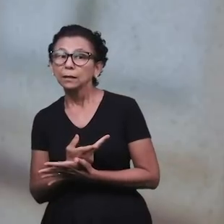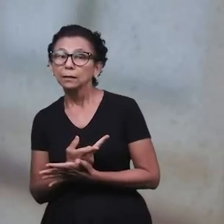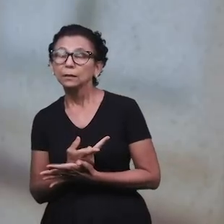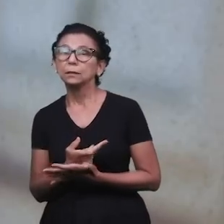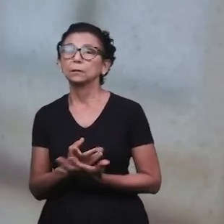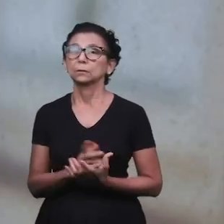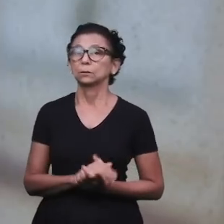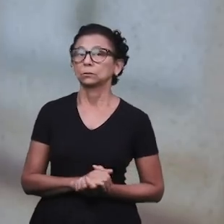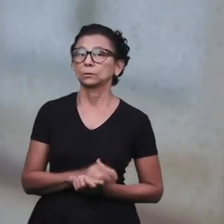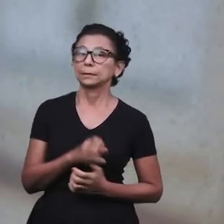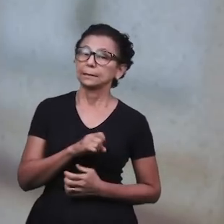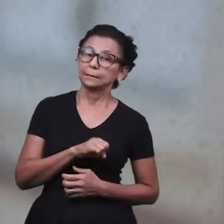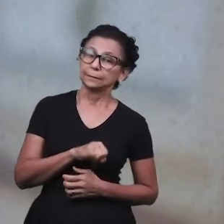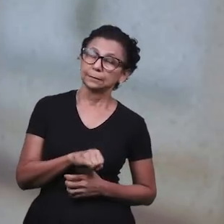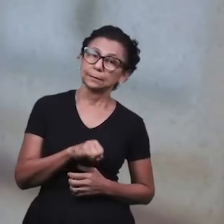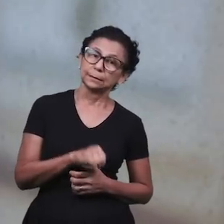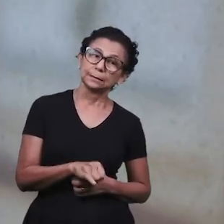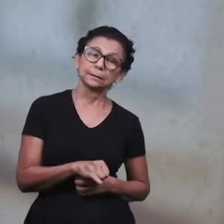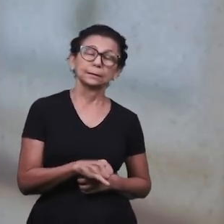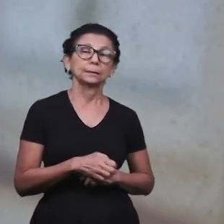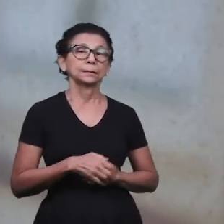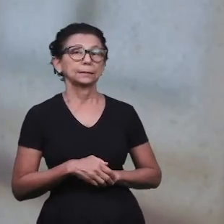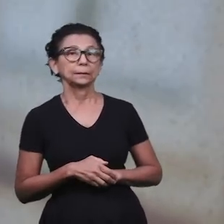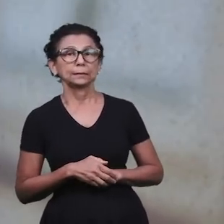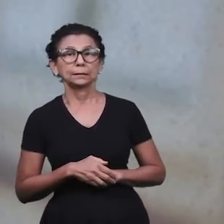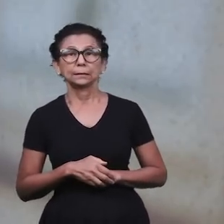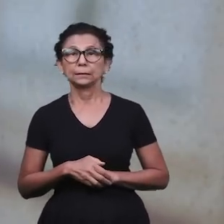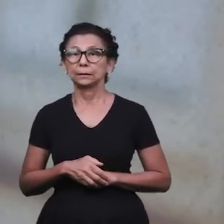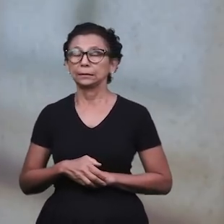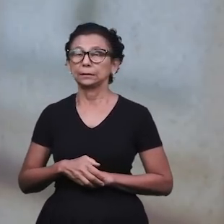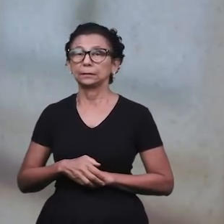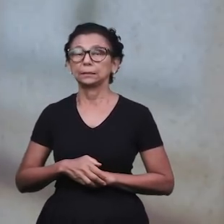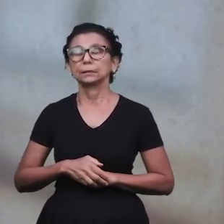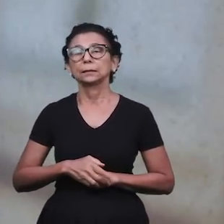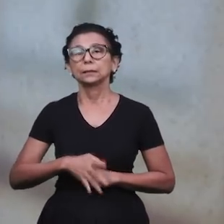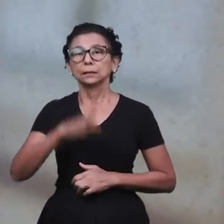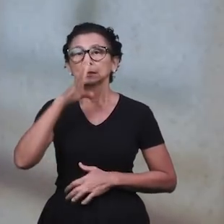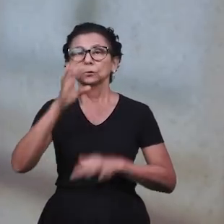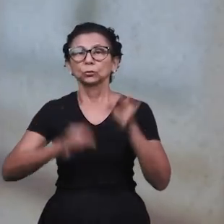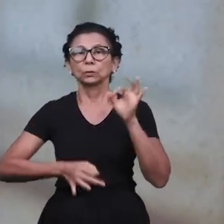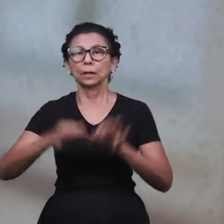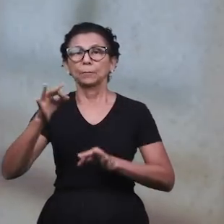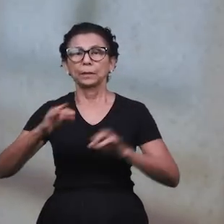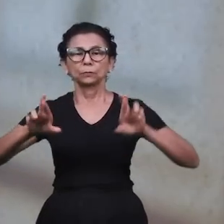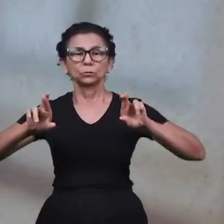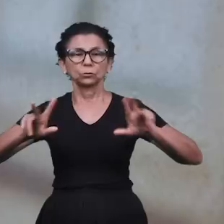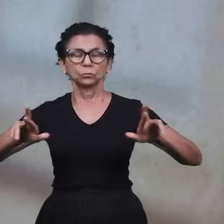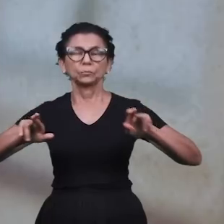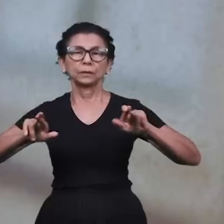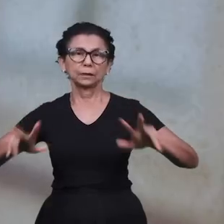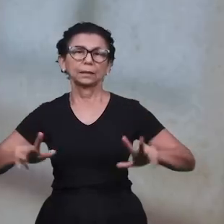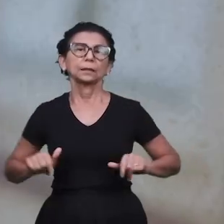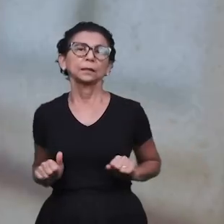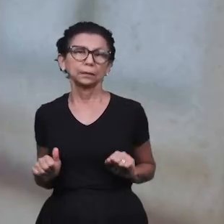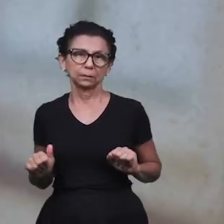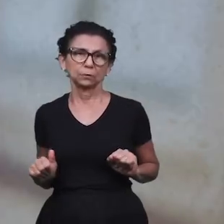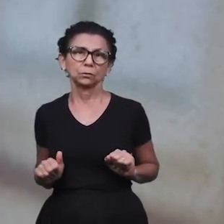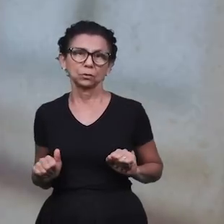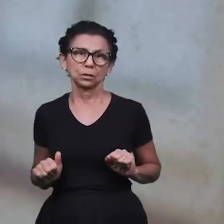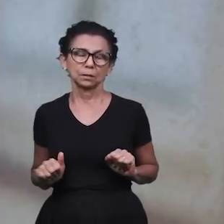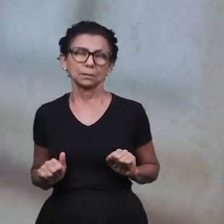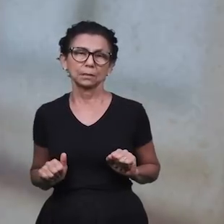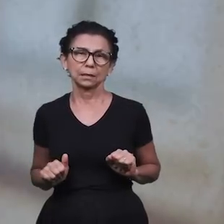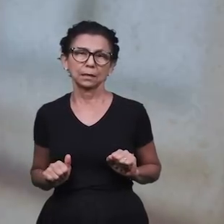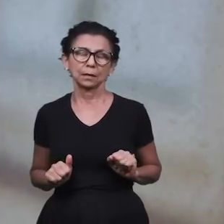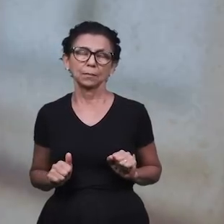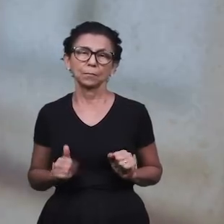se eu tenho julgamentos diferentes pelo mesmo juizado especial ou por outro